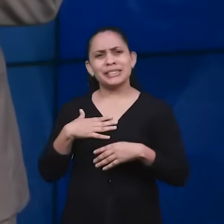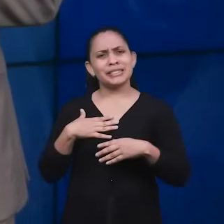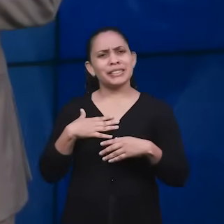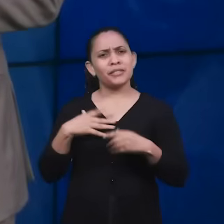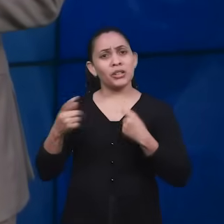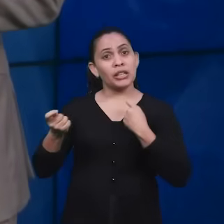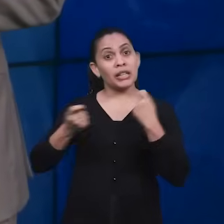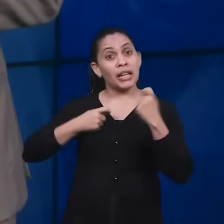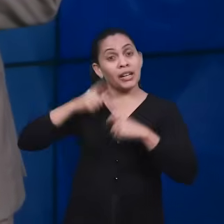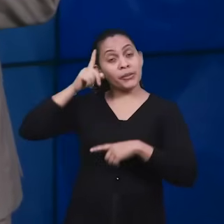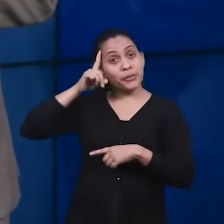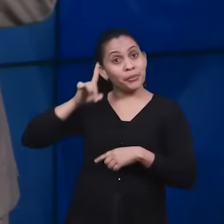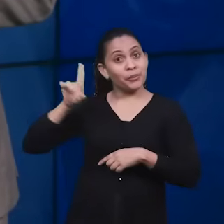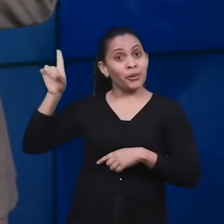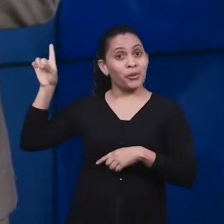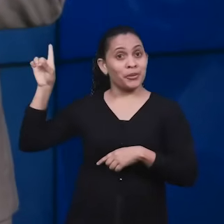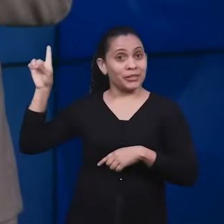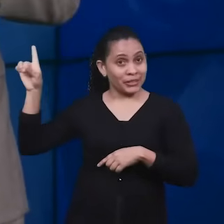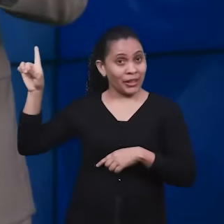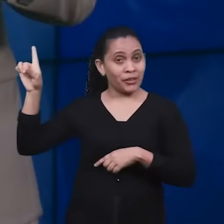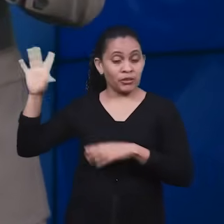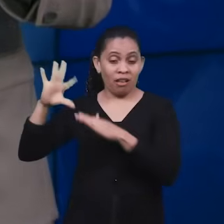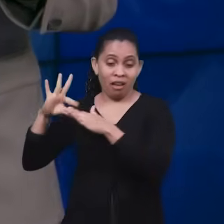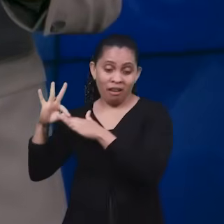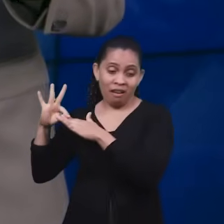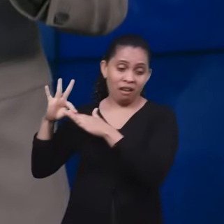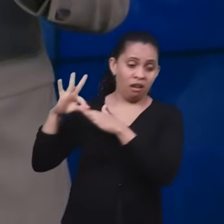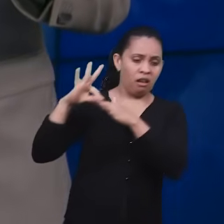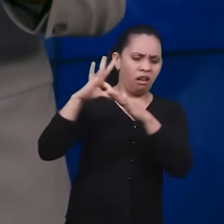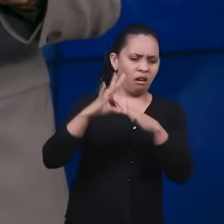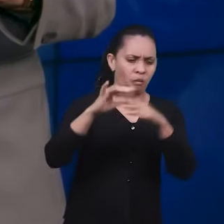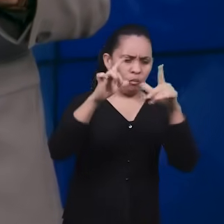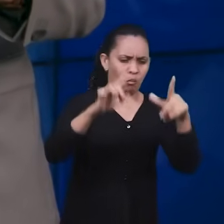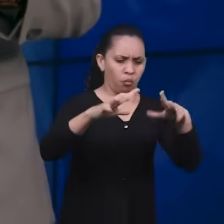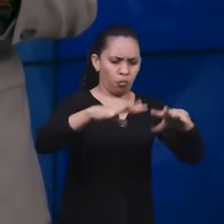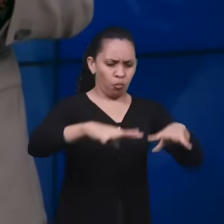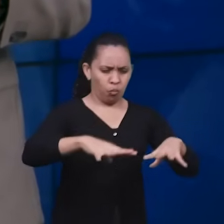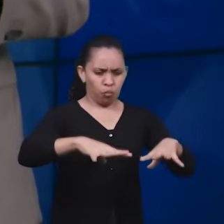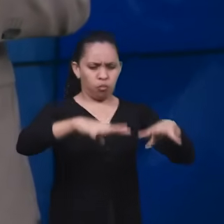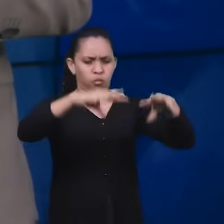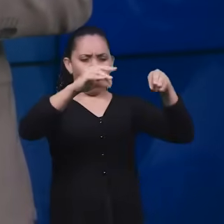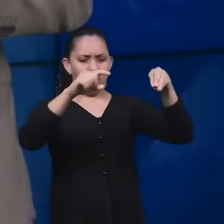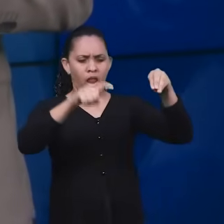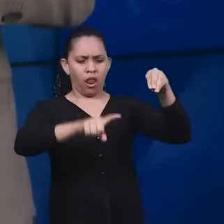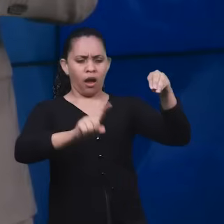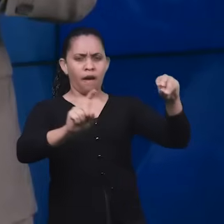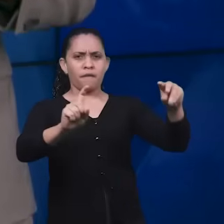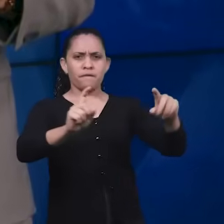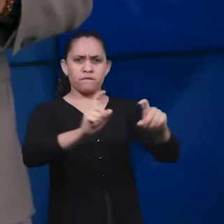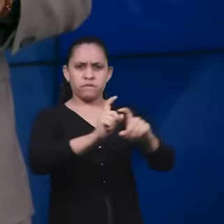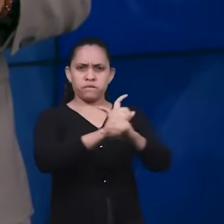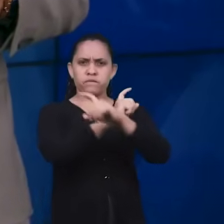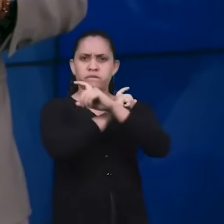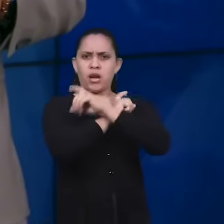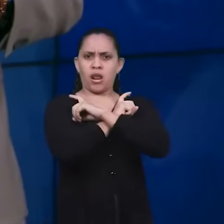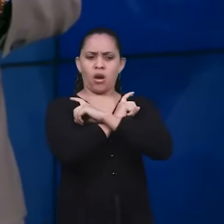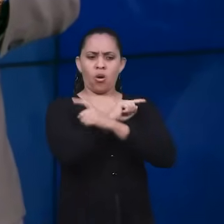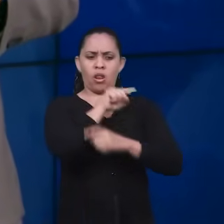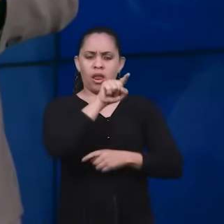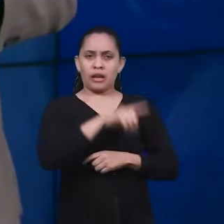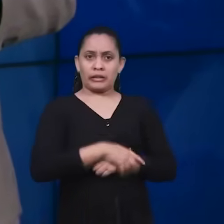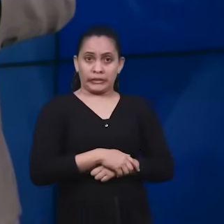enviado por Deus à corte de Faraó, ao palácio. Ele ia ter uma audiência com o Faraó,